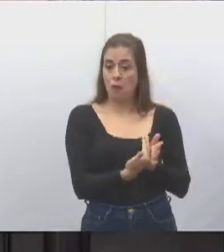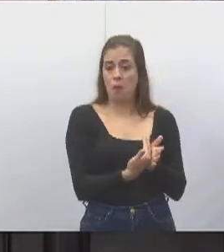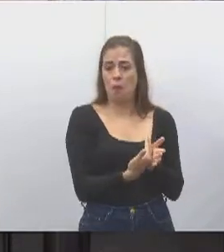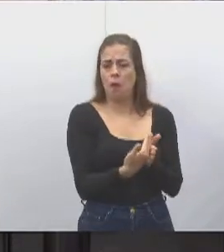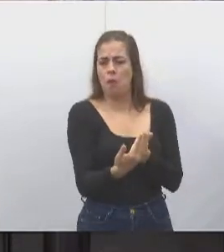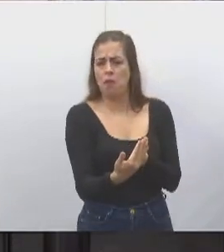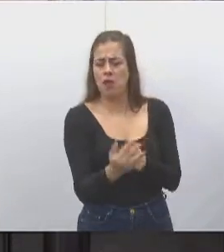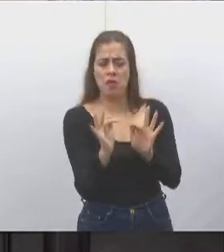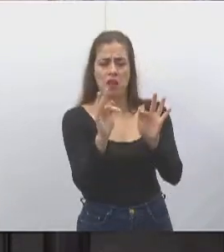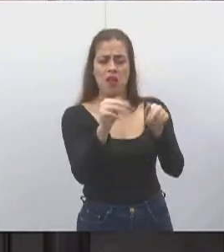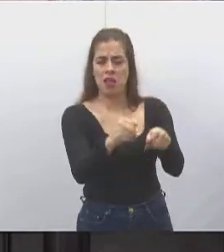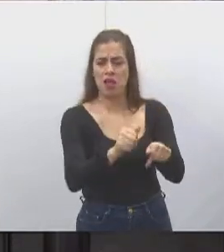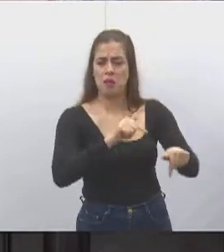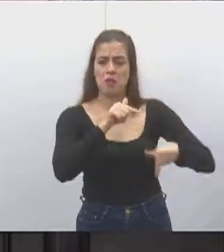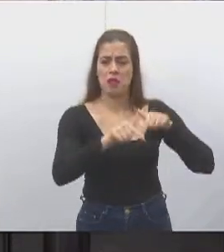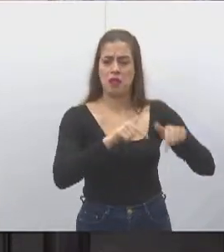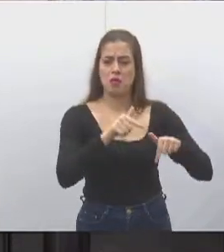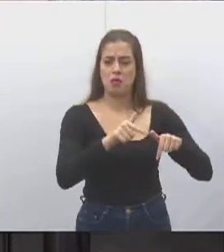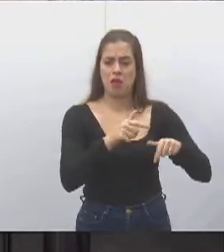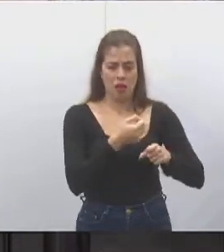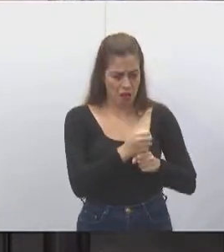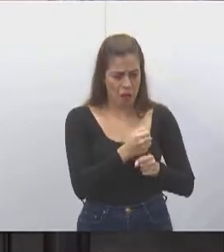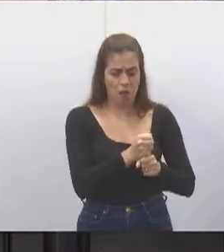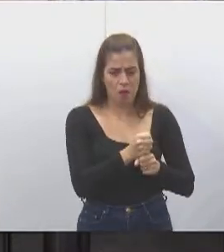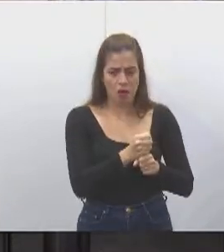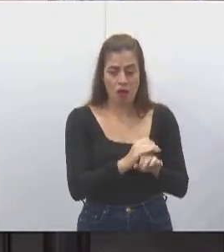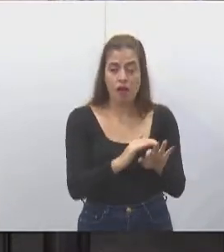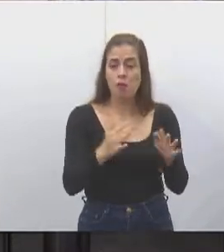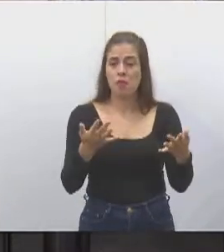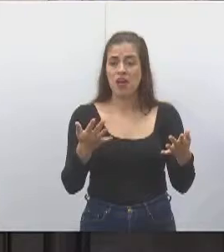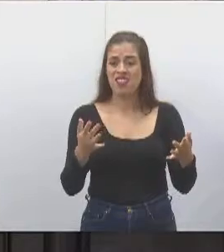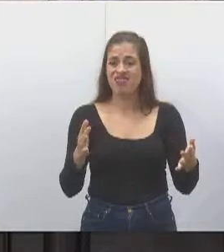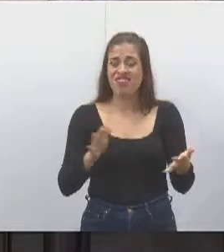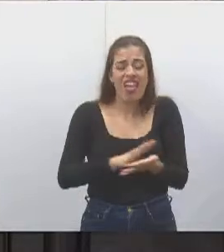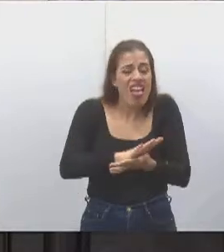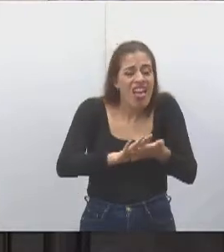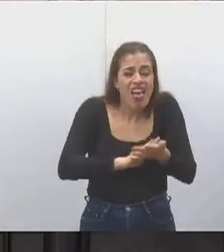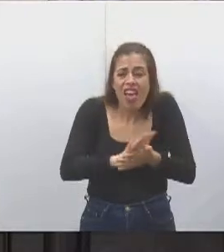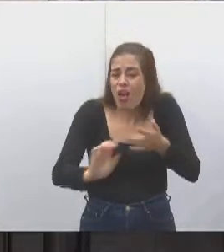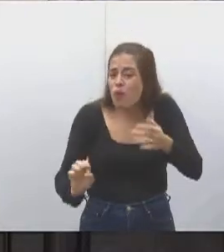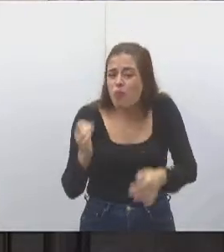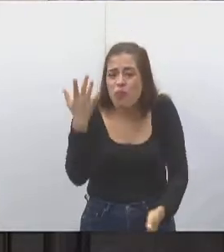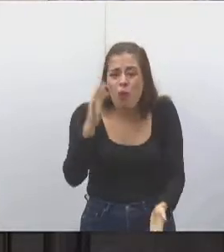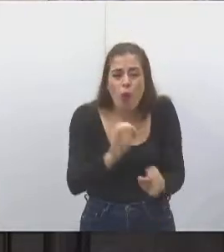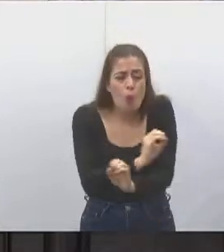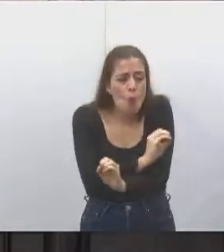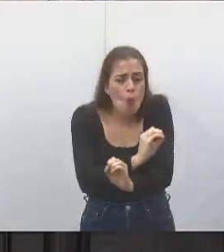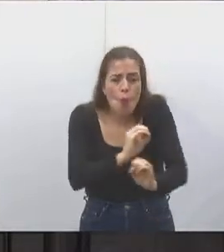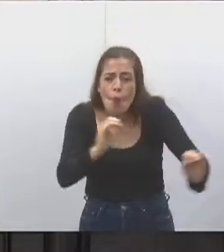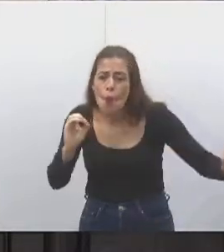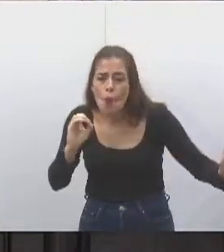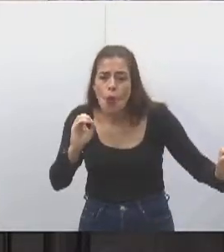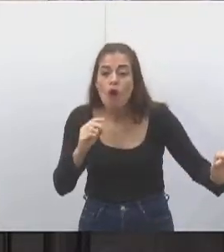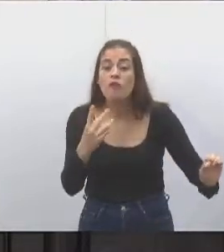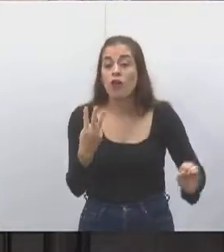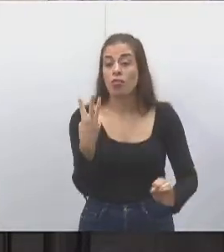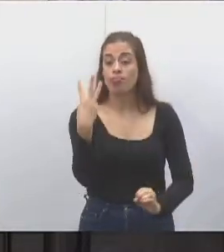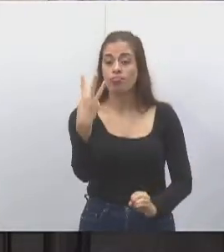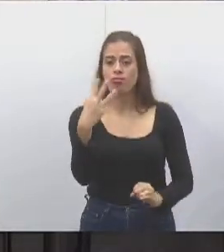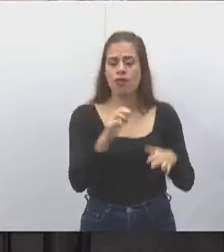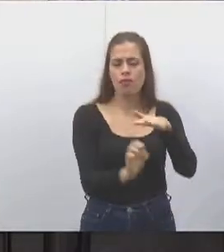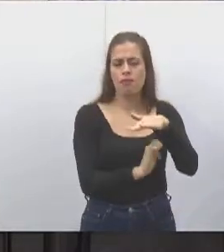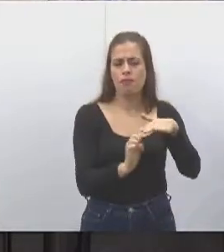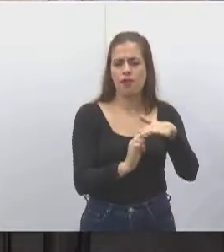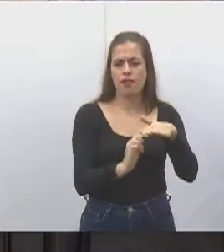e término do serviço. Só que nada disso aconteceu, né? Porque foi 3 empresas lá, a primeira